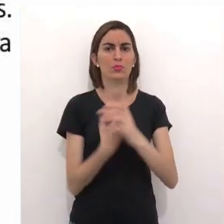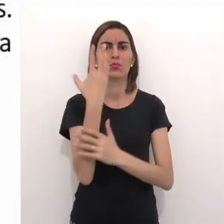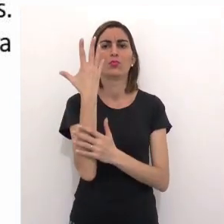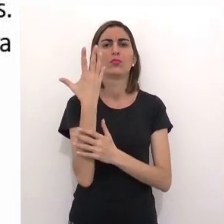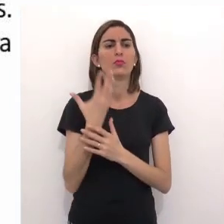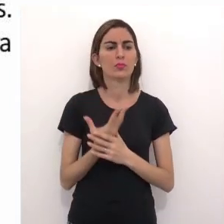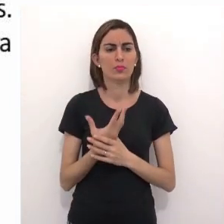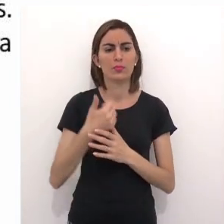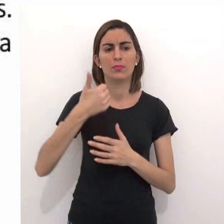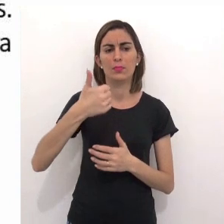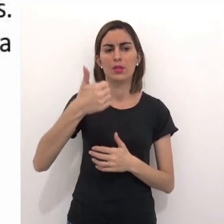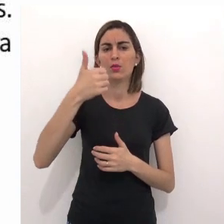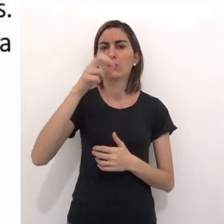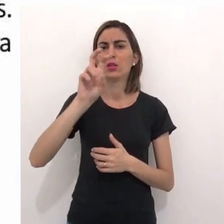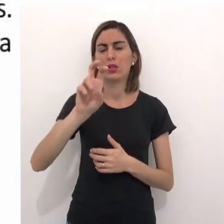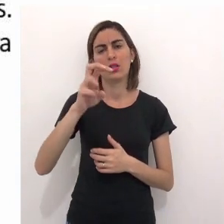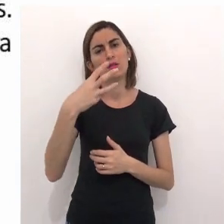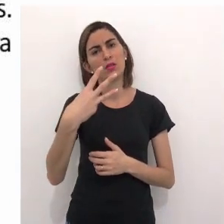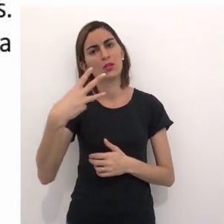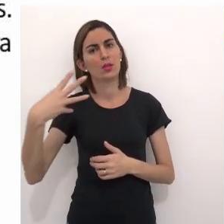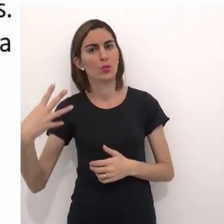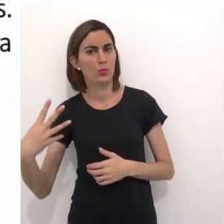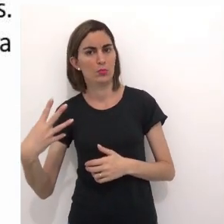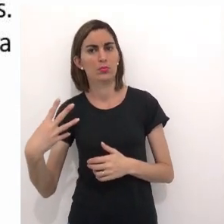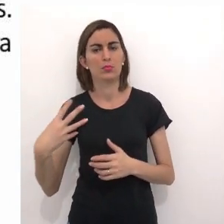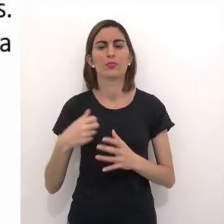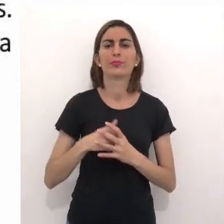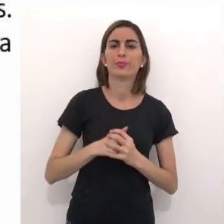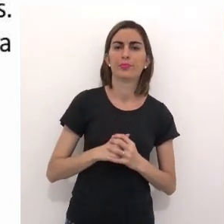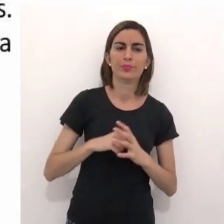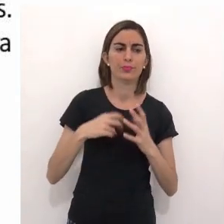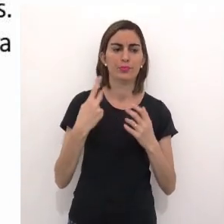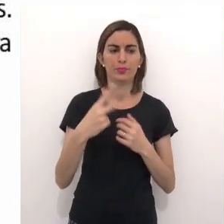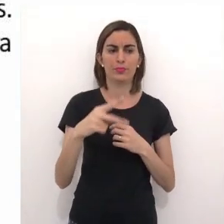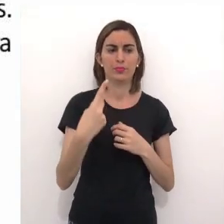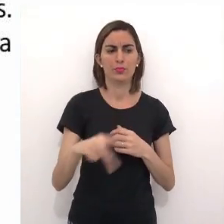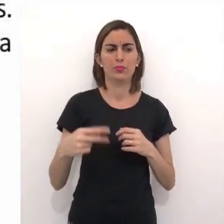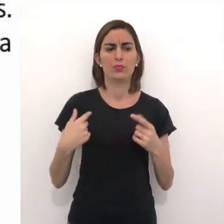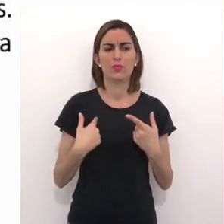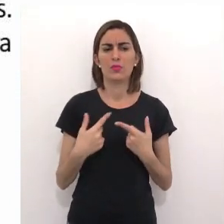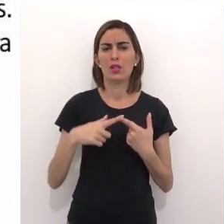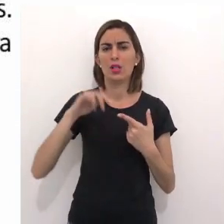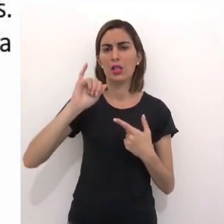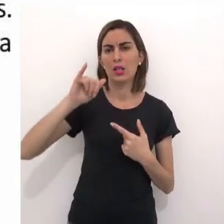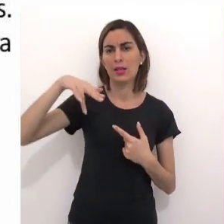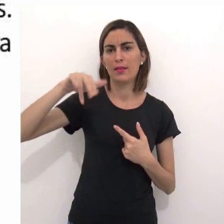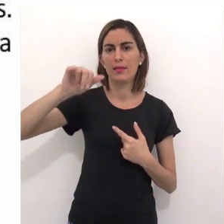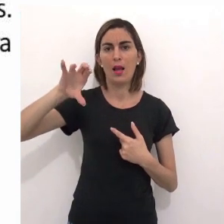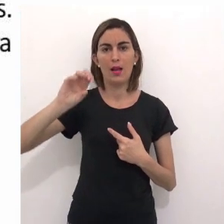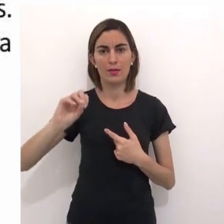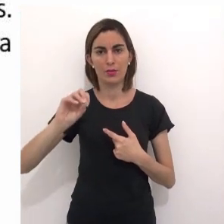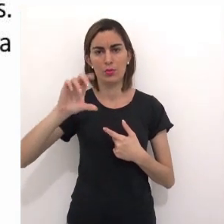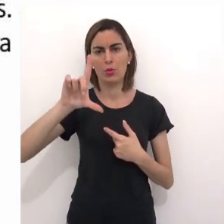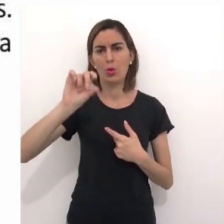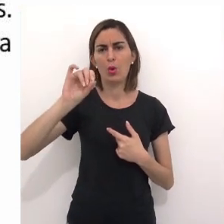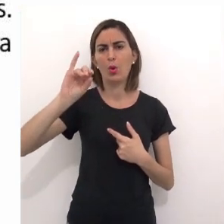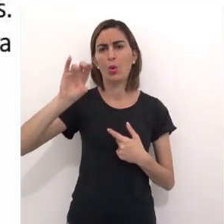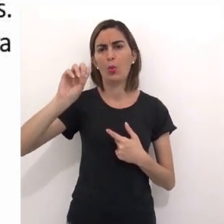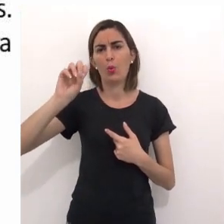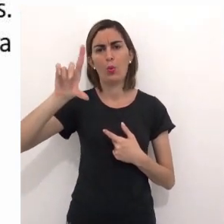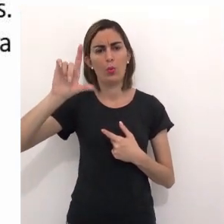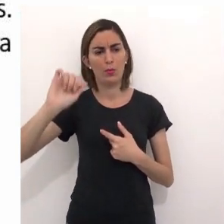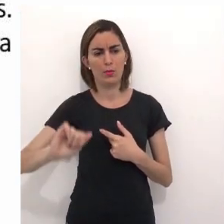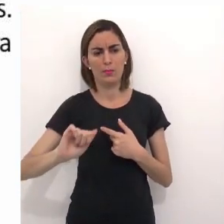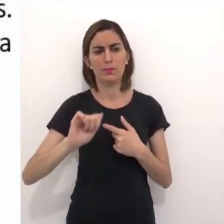fundada em 1534, por Inácio de Loyola. Era